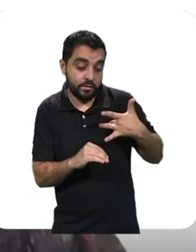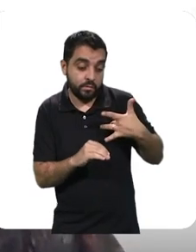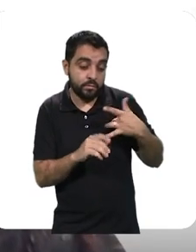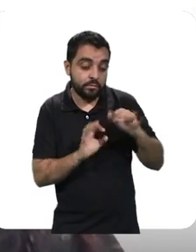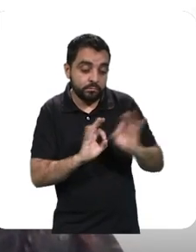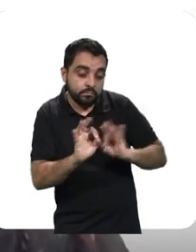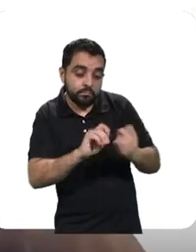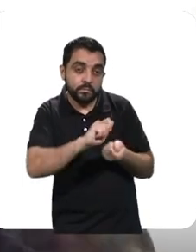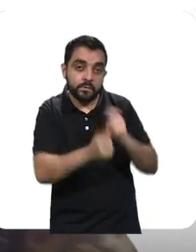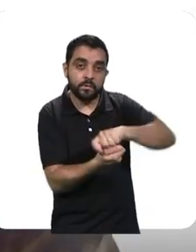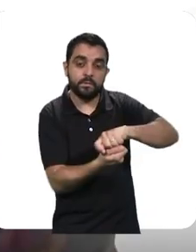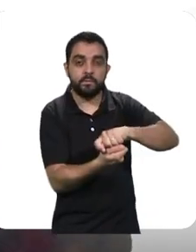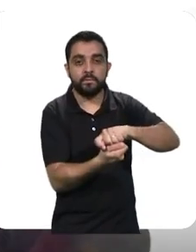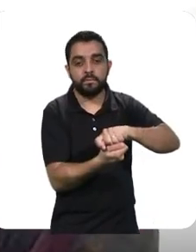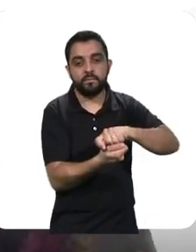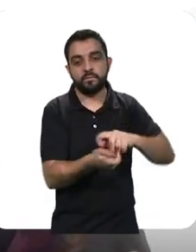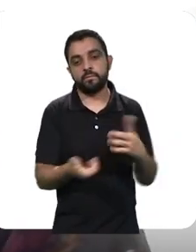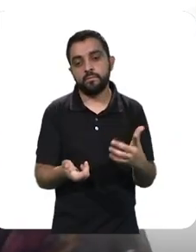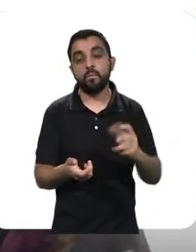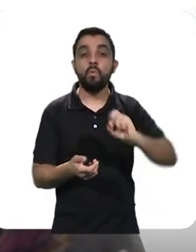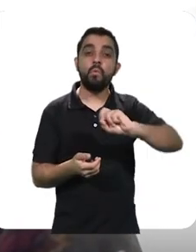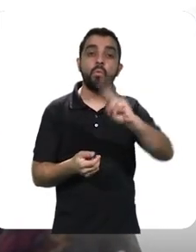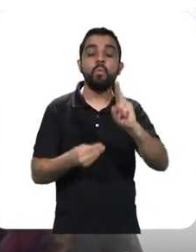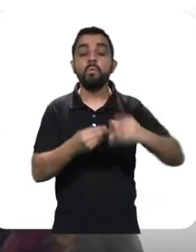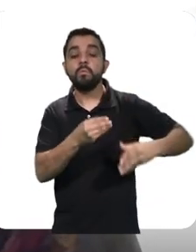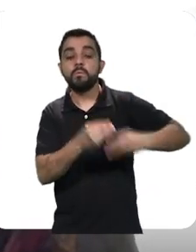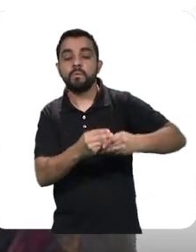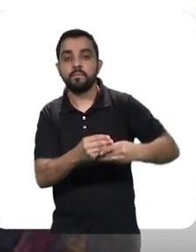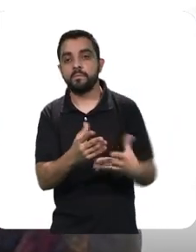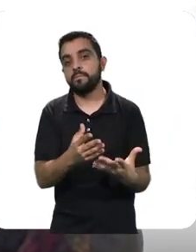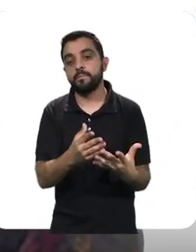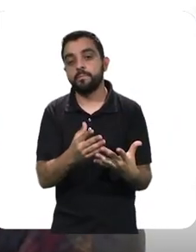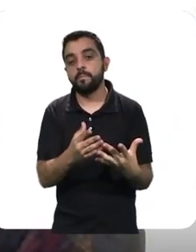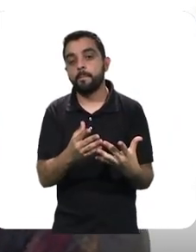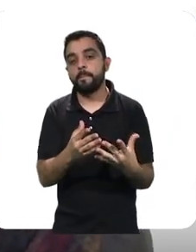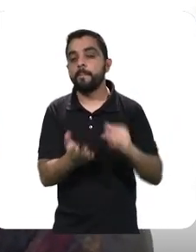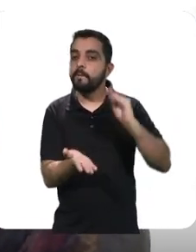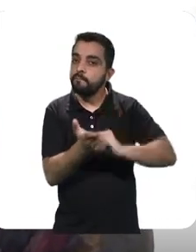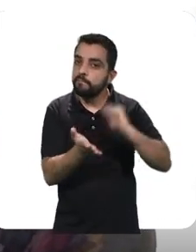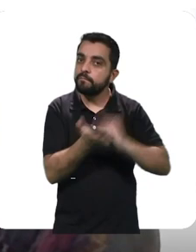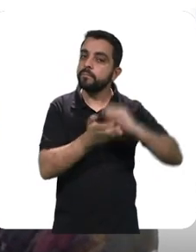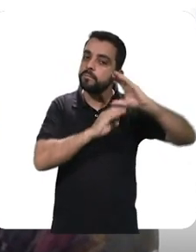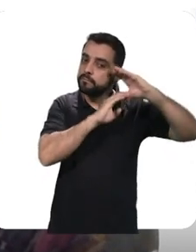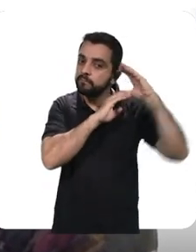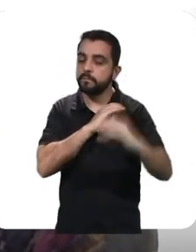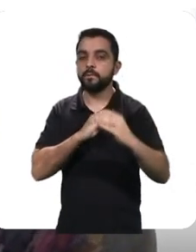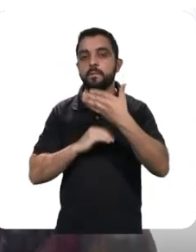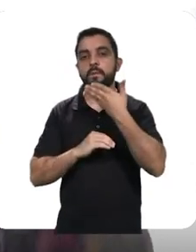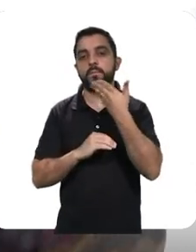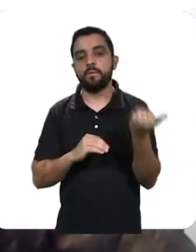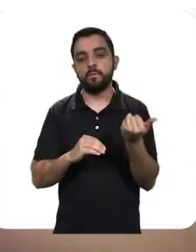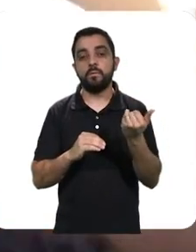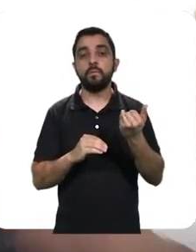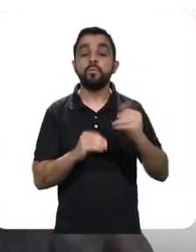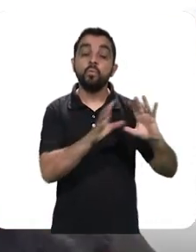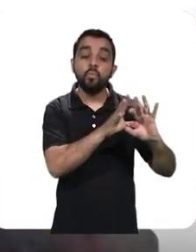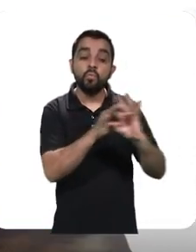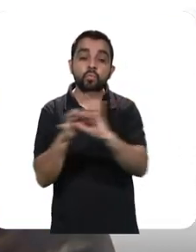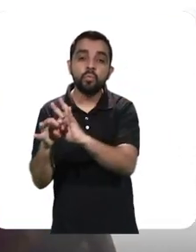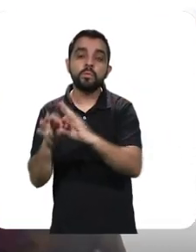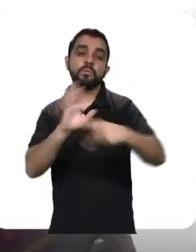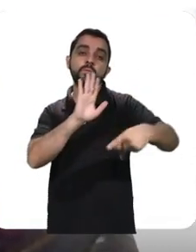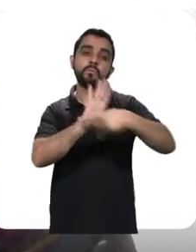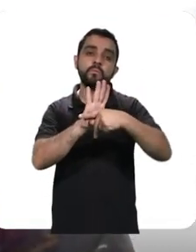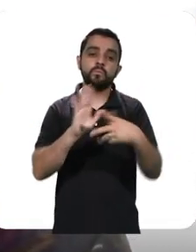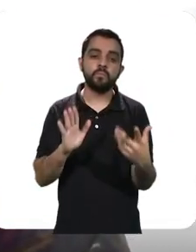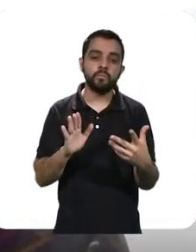ou realocações de emendas parlamentares. Então, a gente não pode esquecer o contexto que